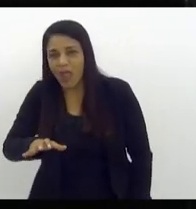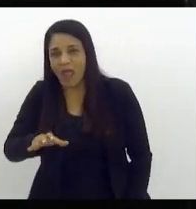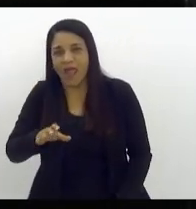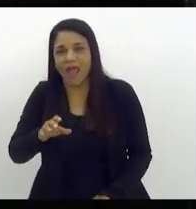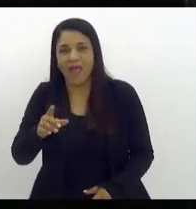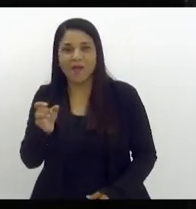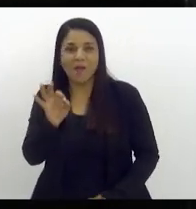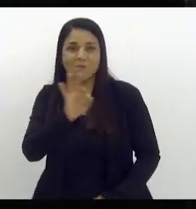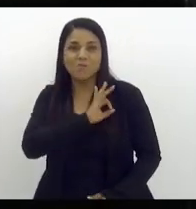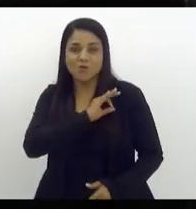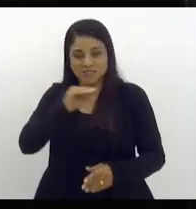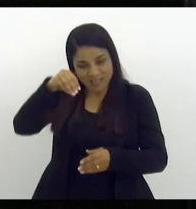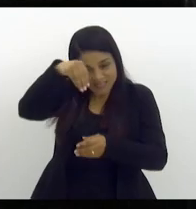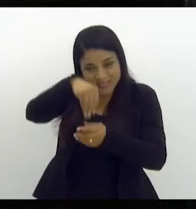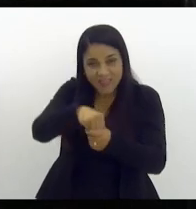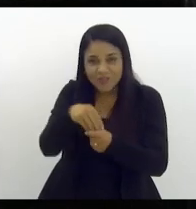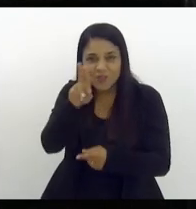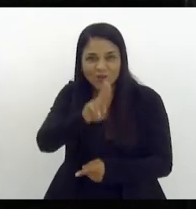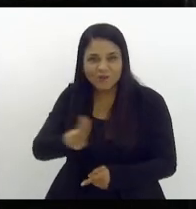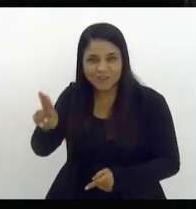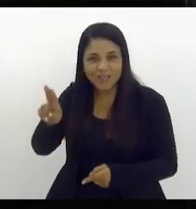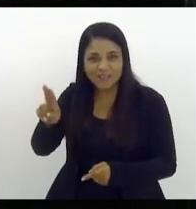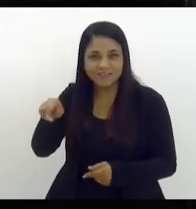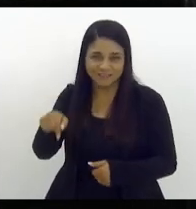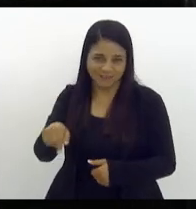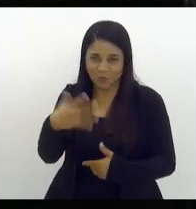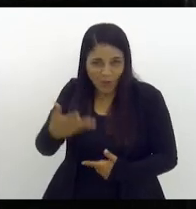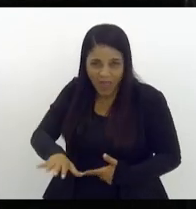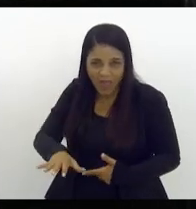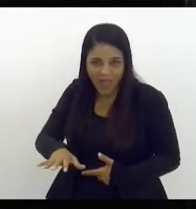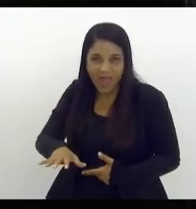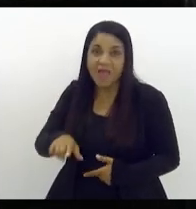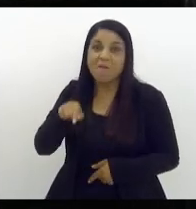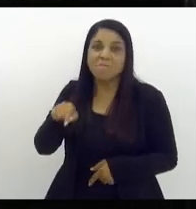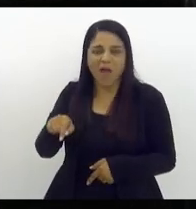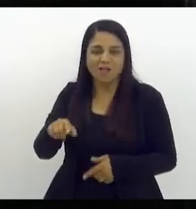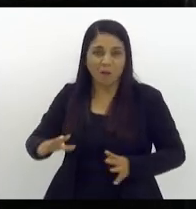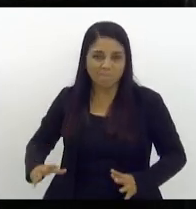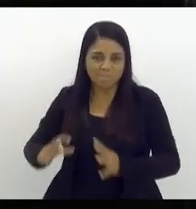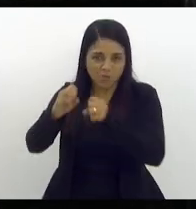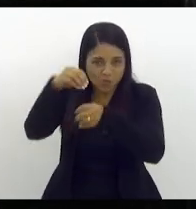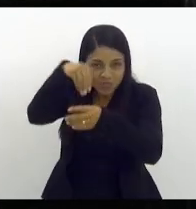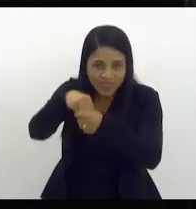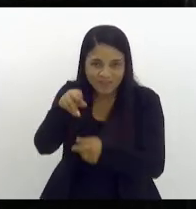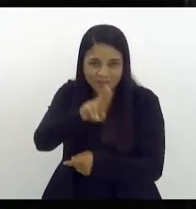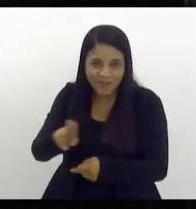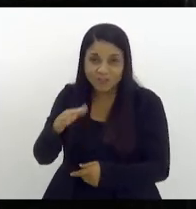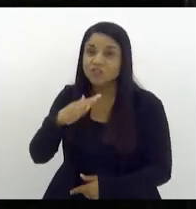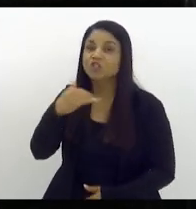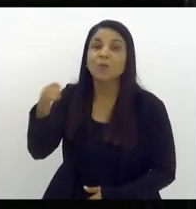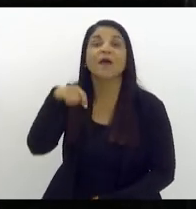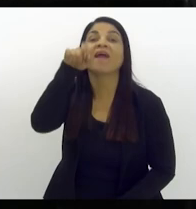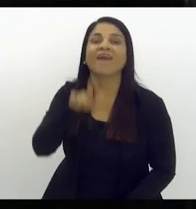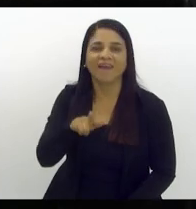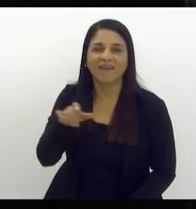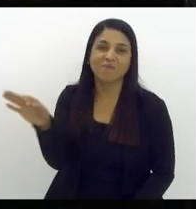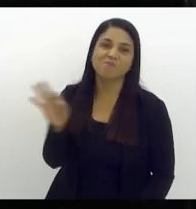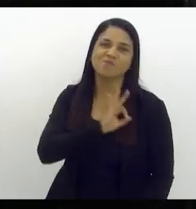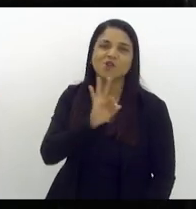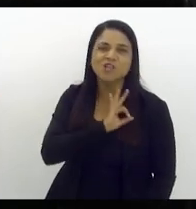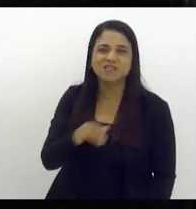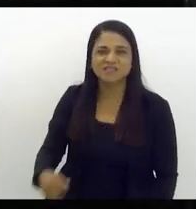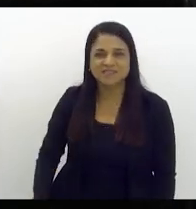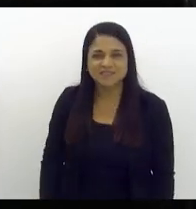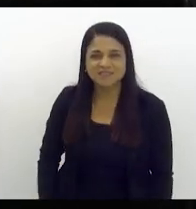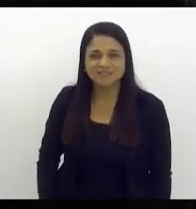universidade, mas na hora que o bicho pega, é a polícia que chama, é a polícia que iria na porta quando teve